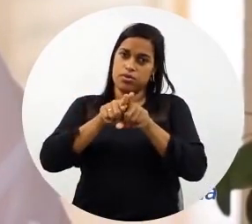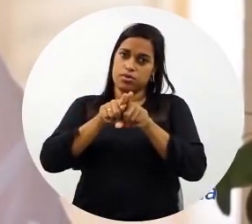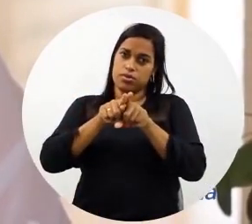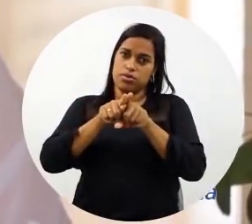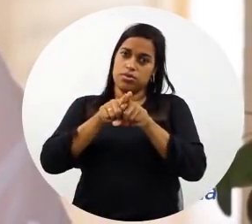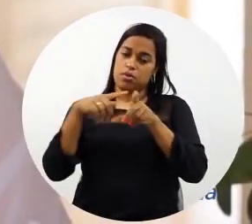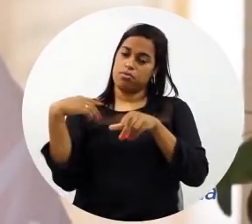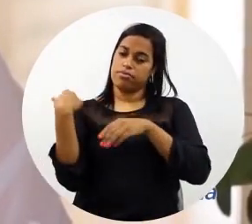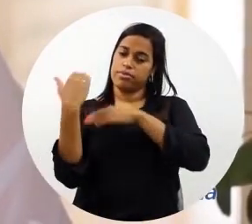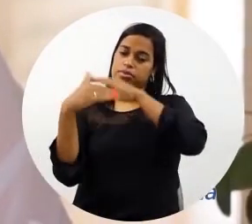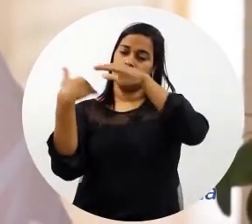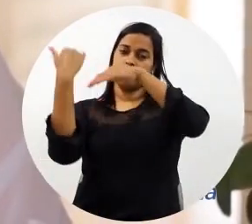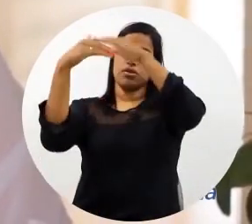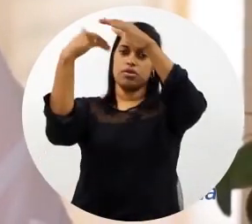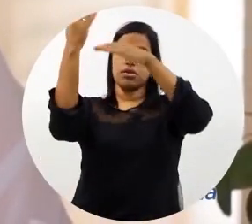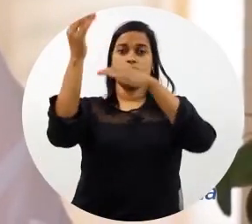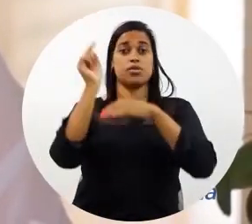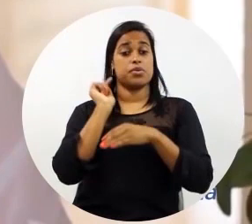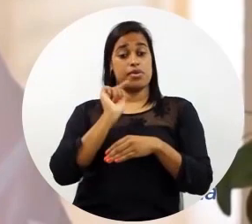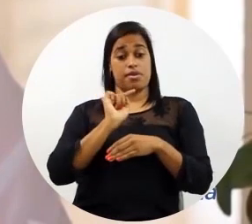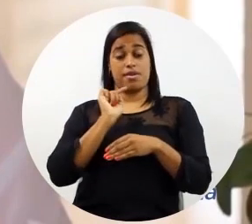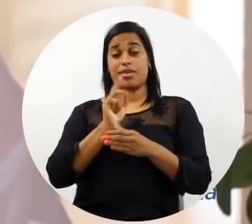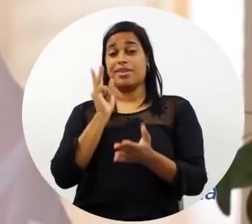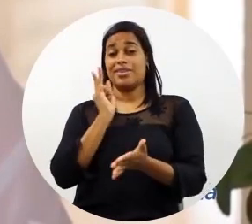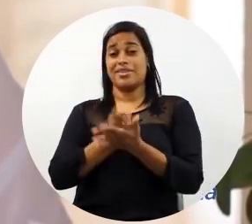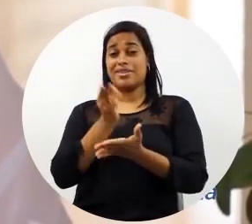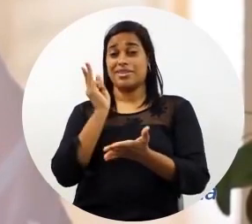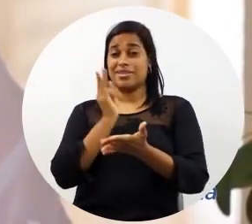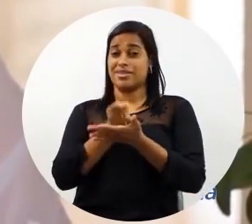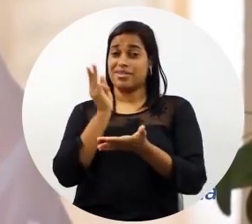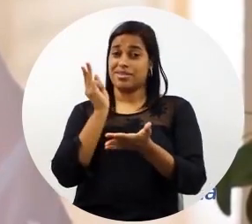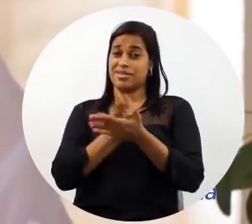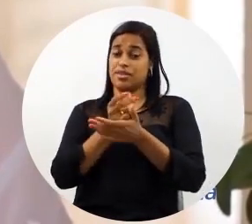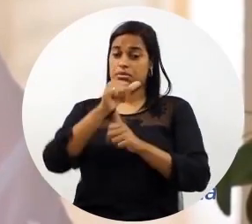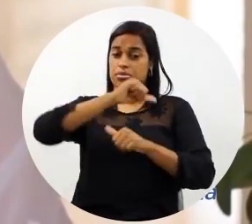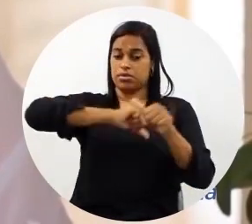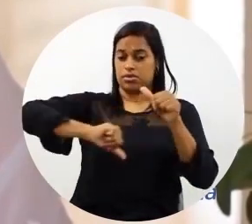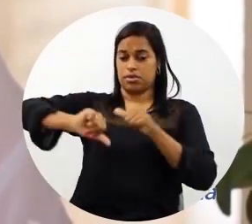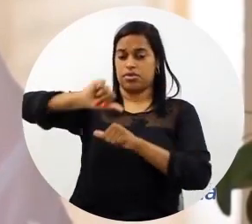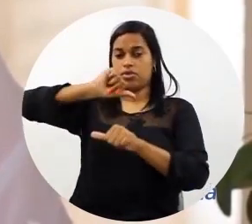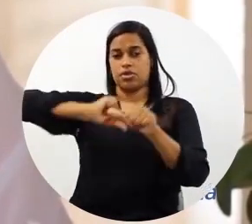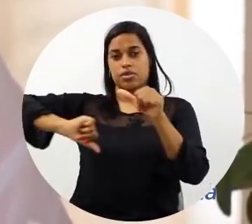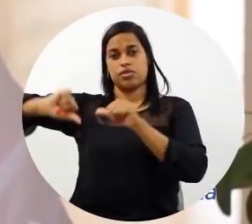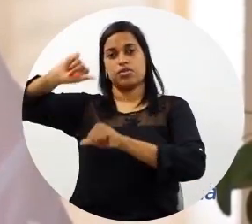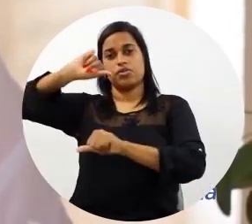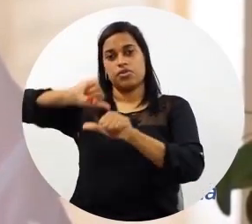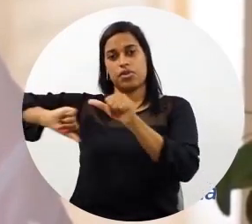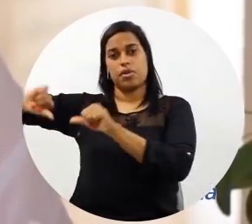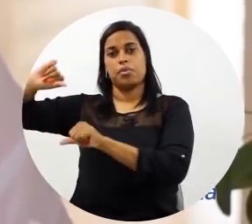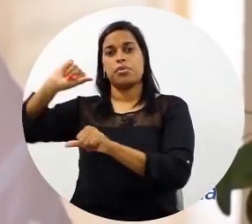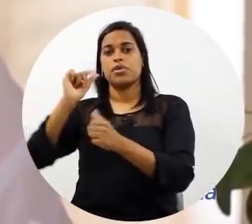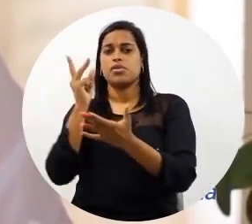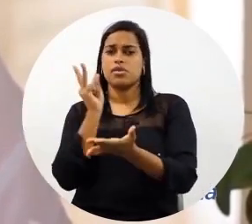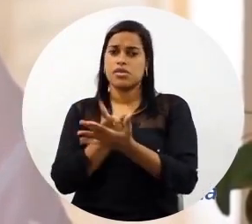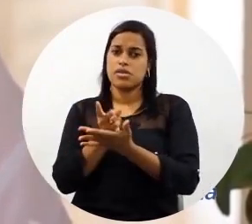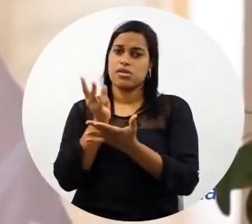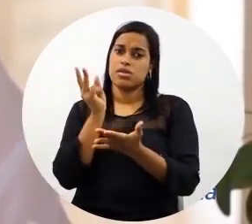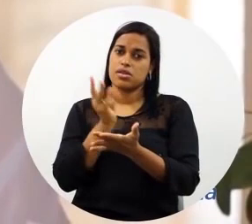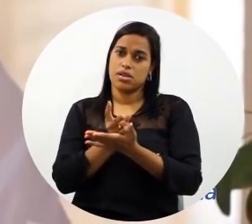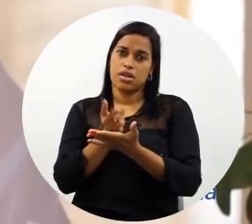como todo processo, ele sempre está se transformando, ele sempre está em mudanças.